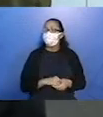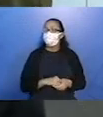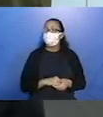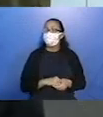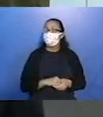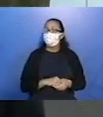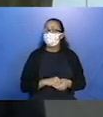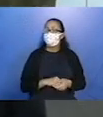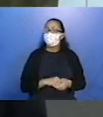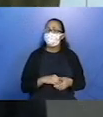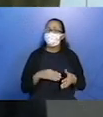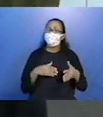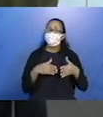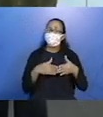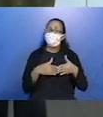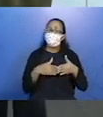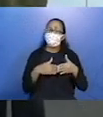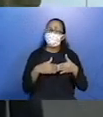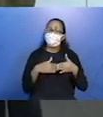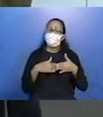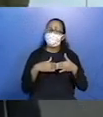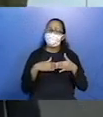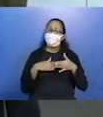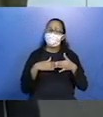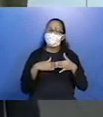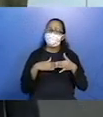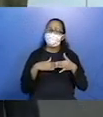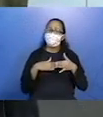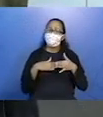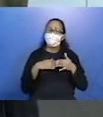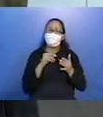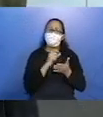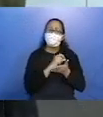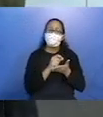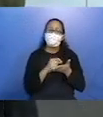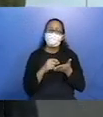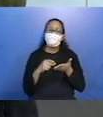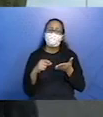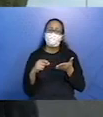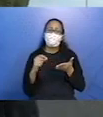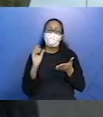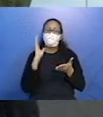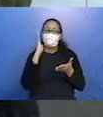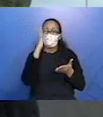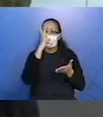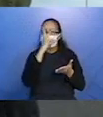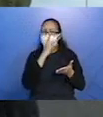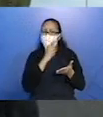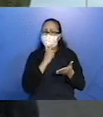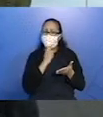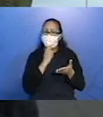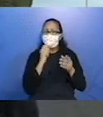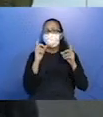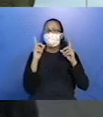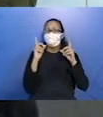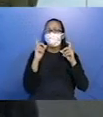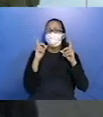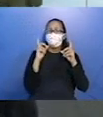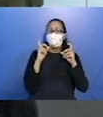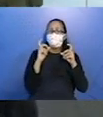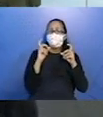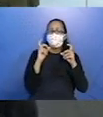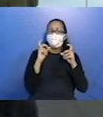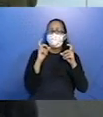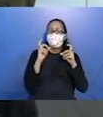Por favor, por favor, por favor, por favor, capriche na letra e na foto para